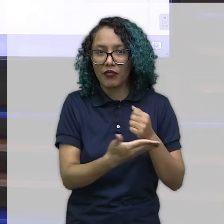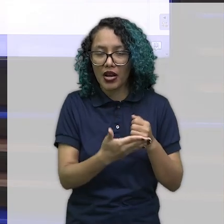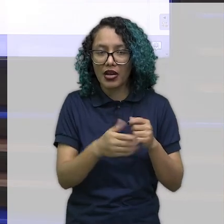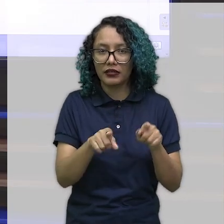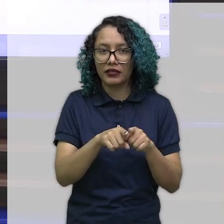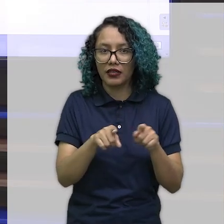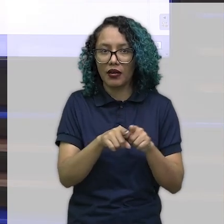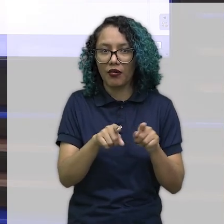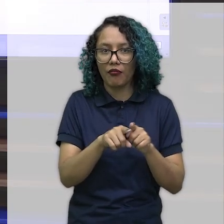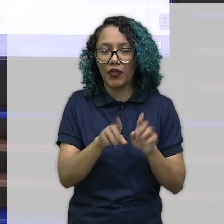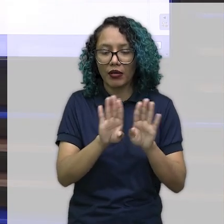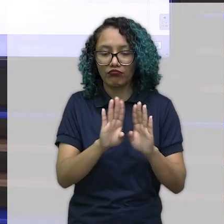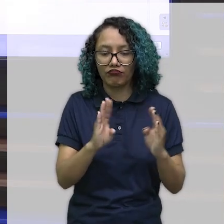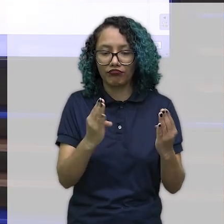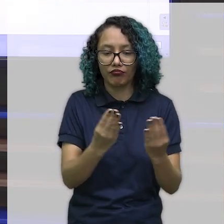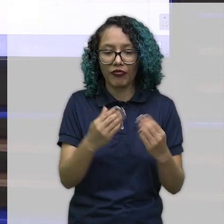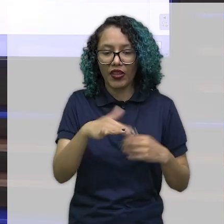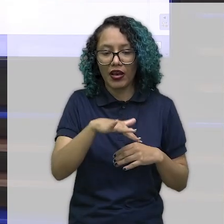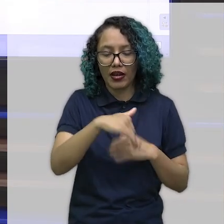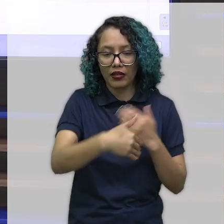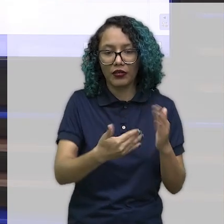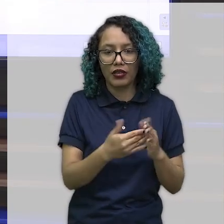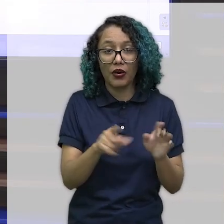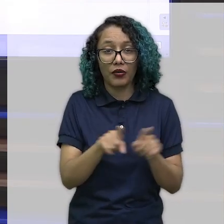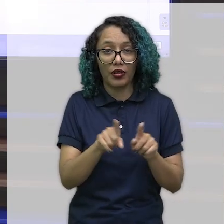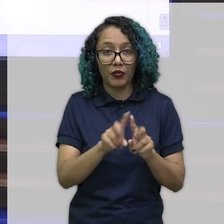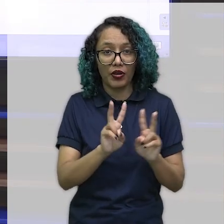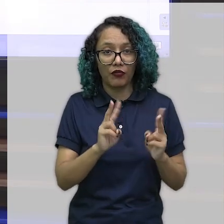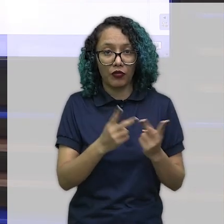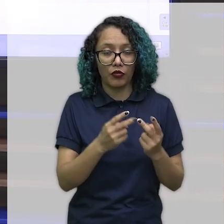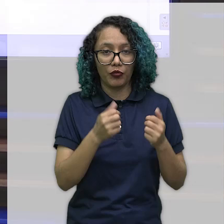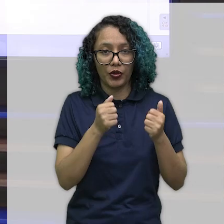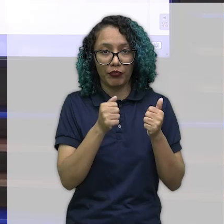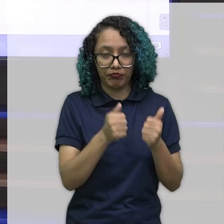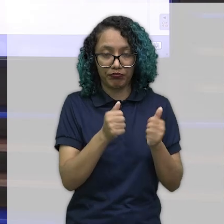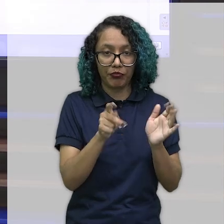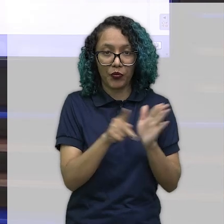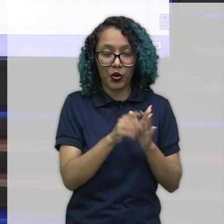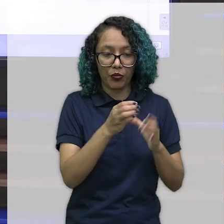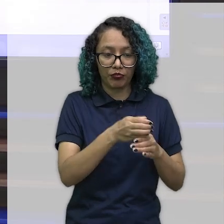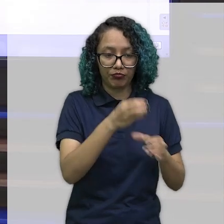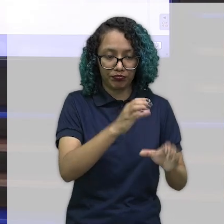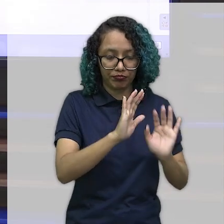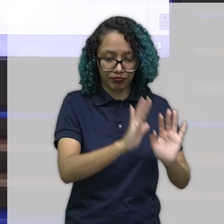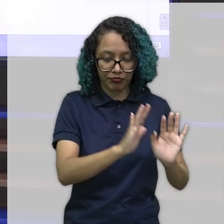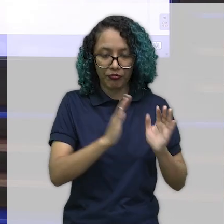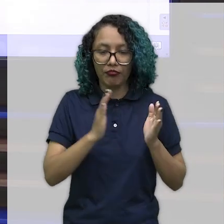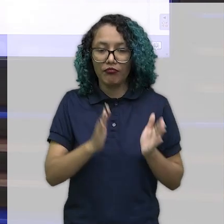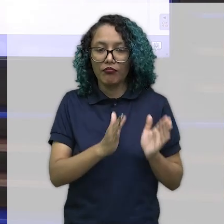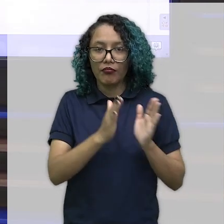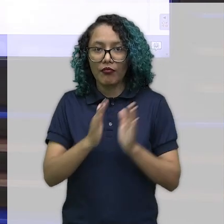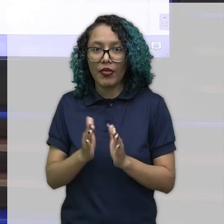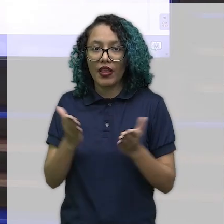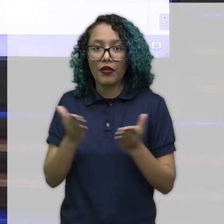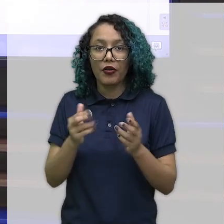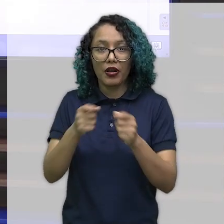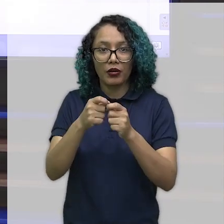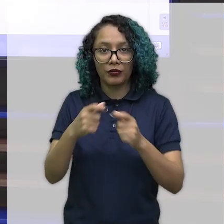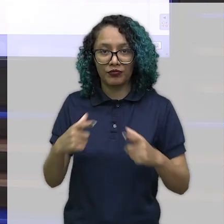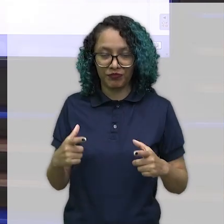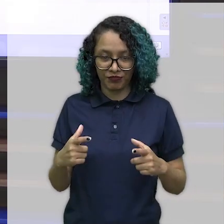área lateral, área total e volume do cilindro, beleza? Passamos para